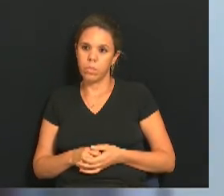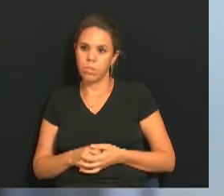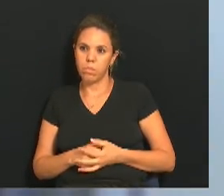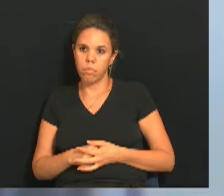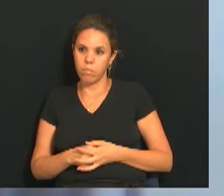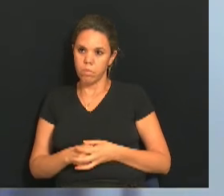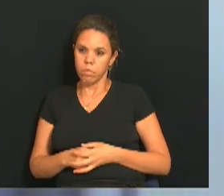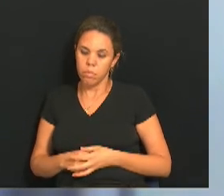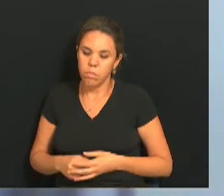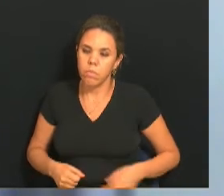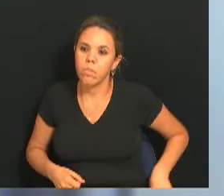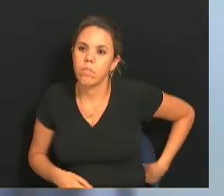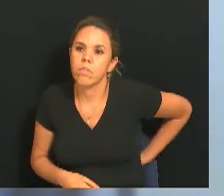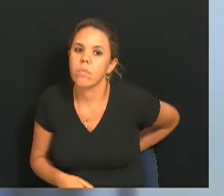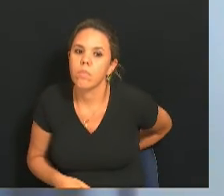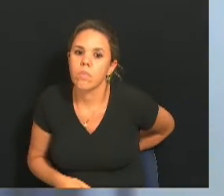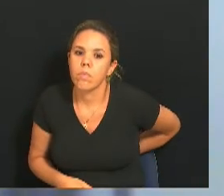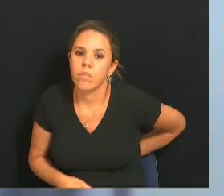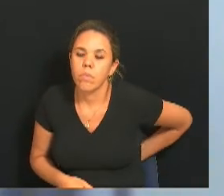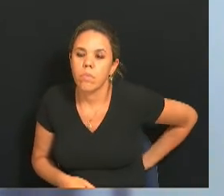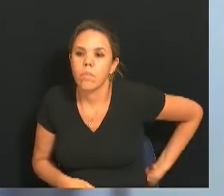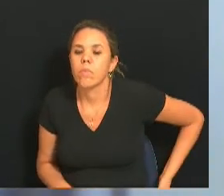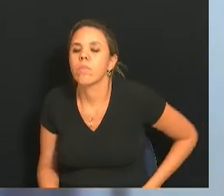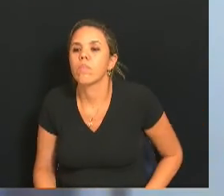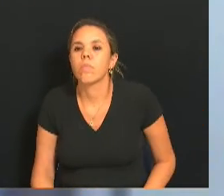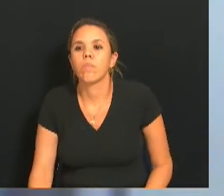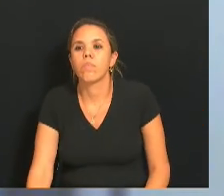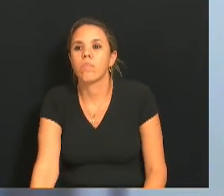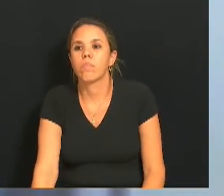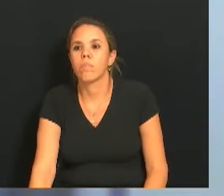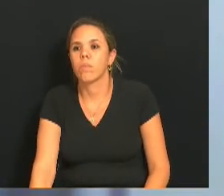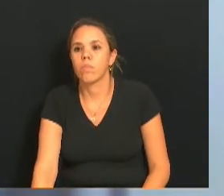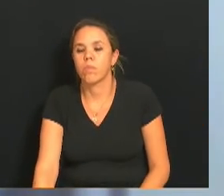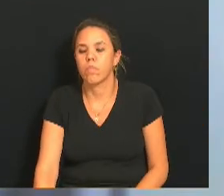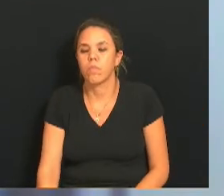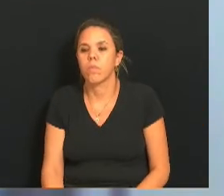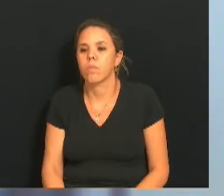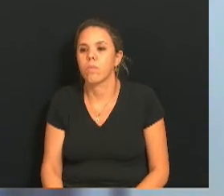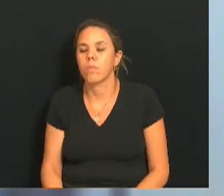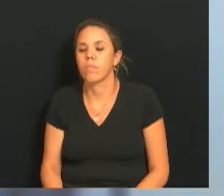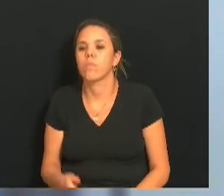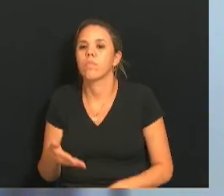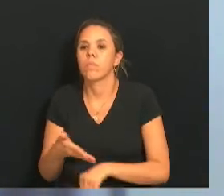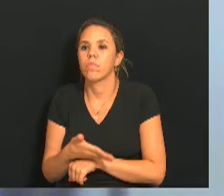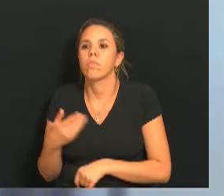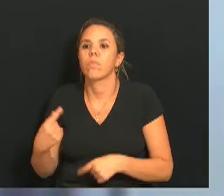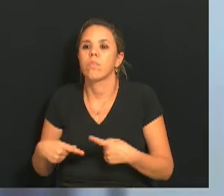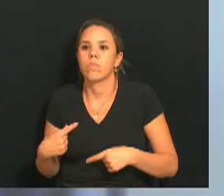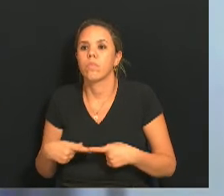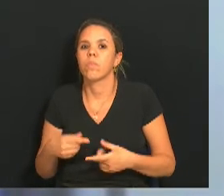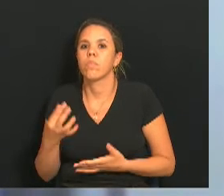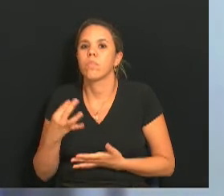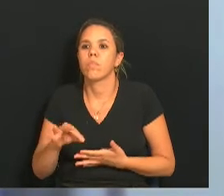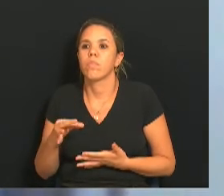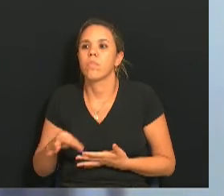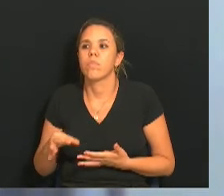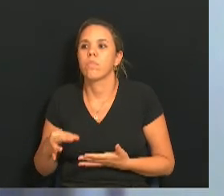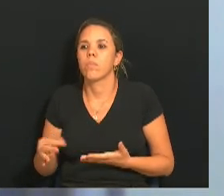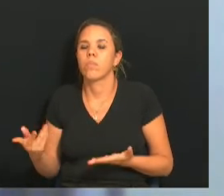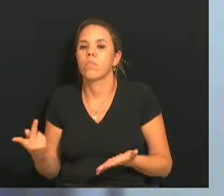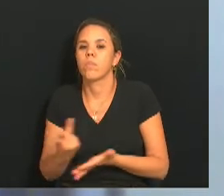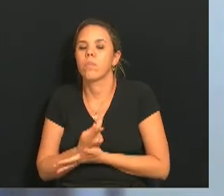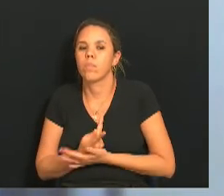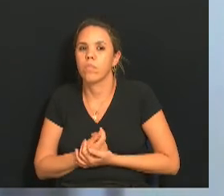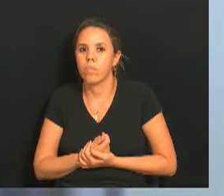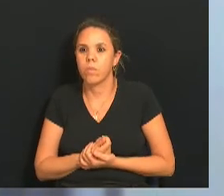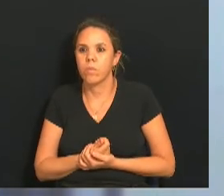isso que o processo precisa garantir participação e discussão, porque a gente corrija esses erros, esses equívocos